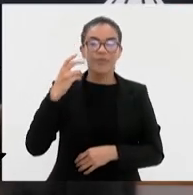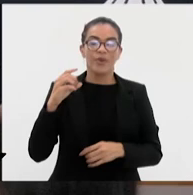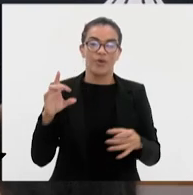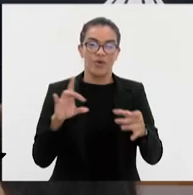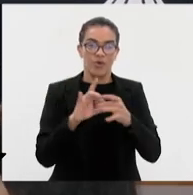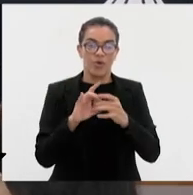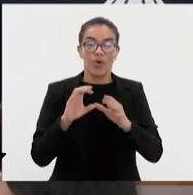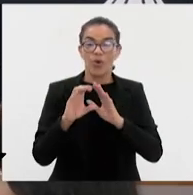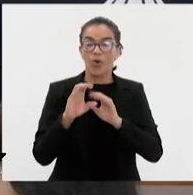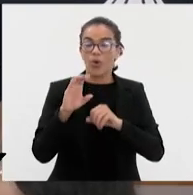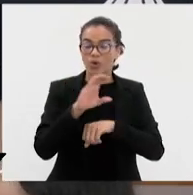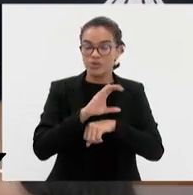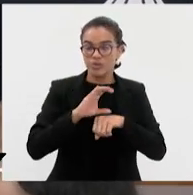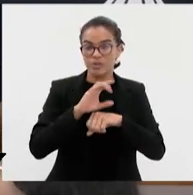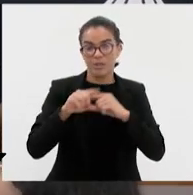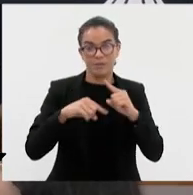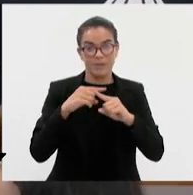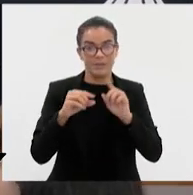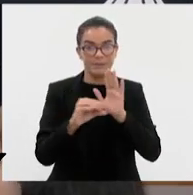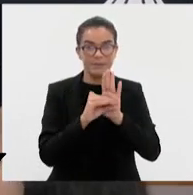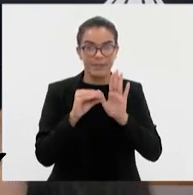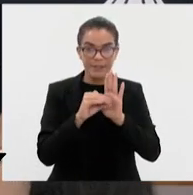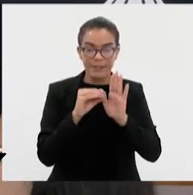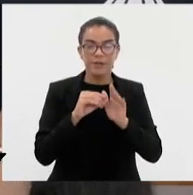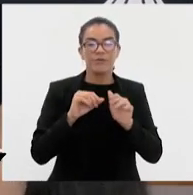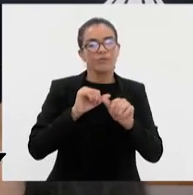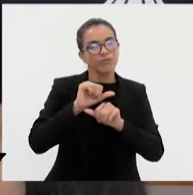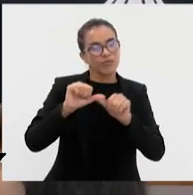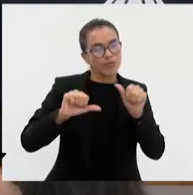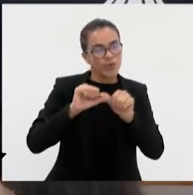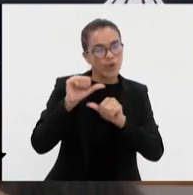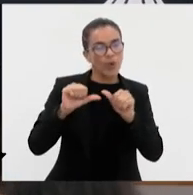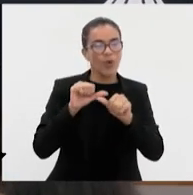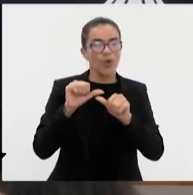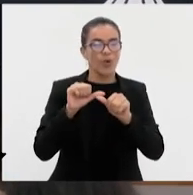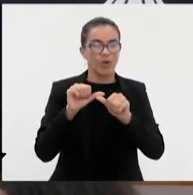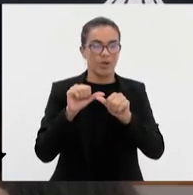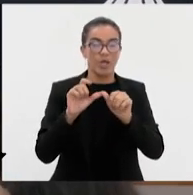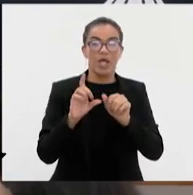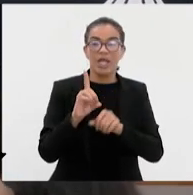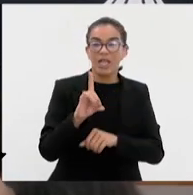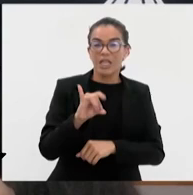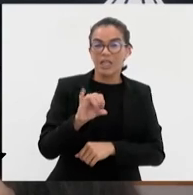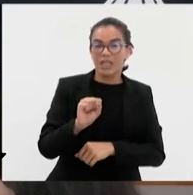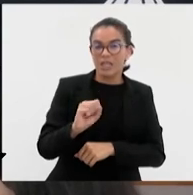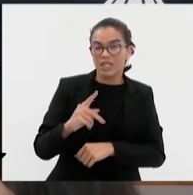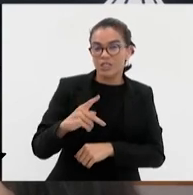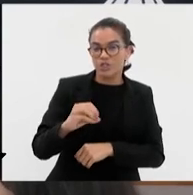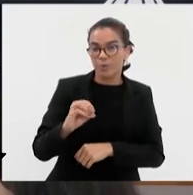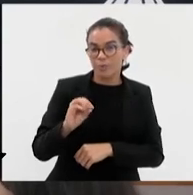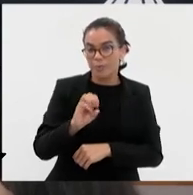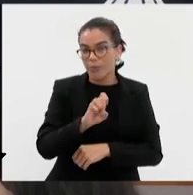constitucionalidade com emenda, fazendo a troca aqui do dispõe pelo institui.